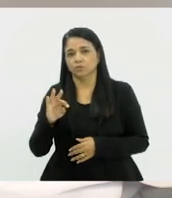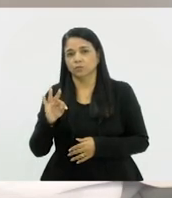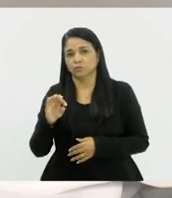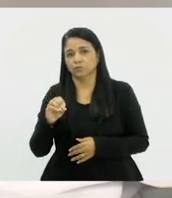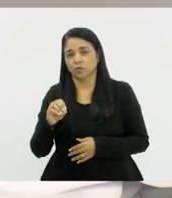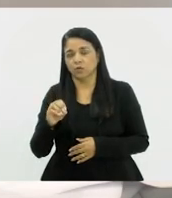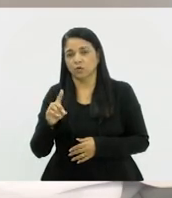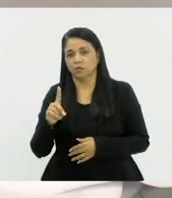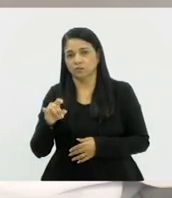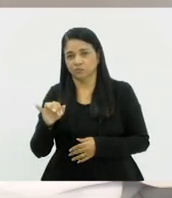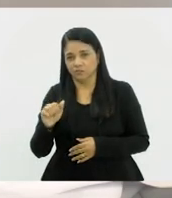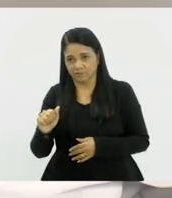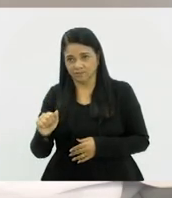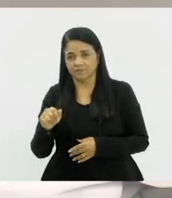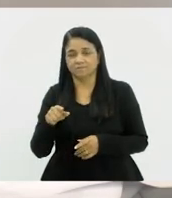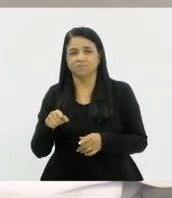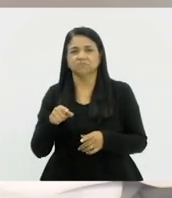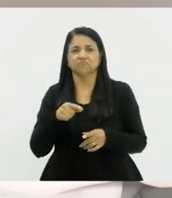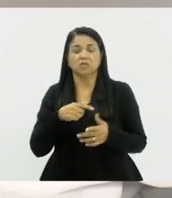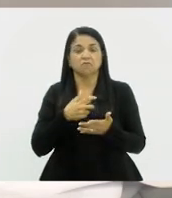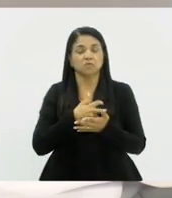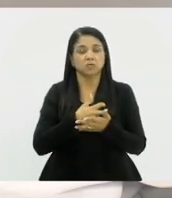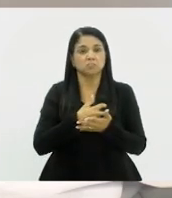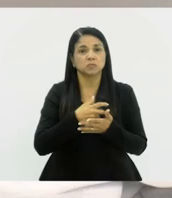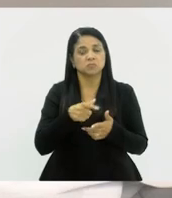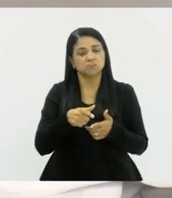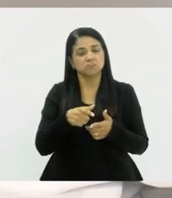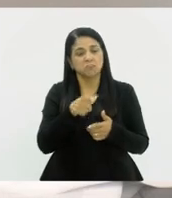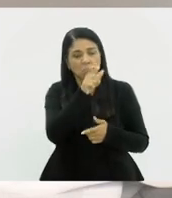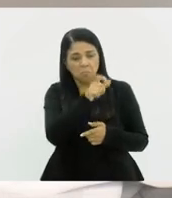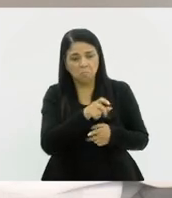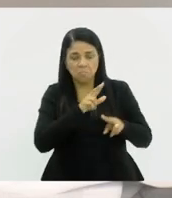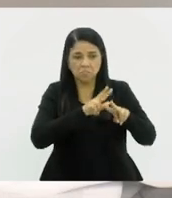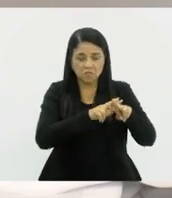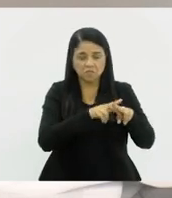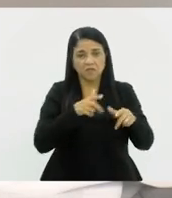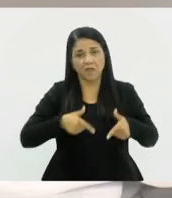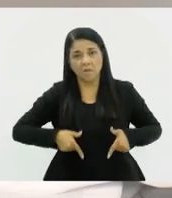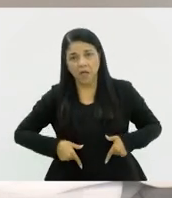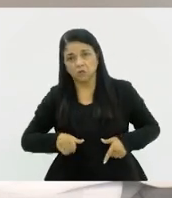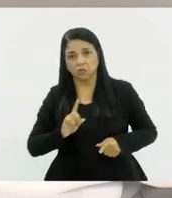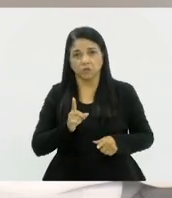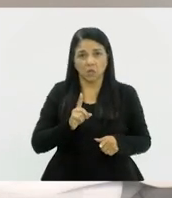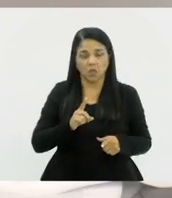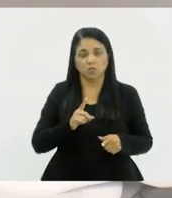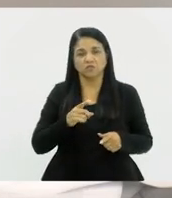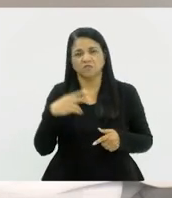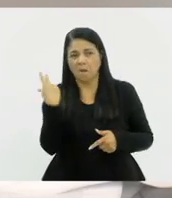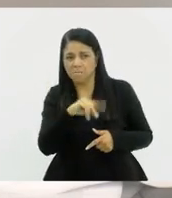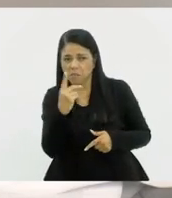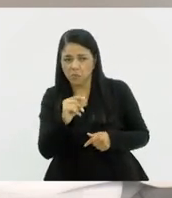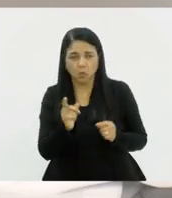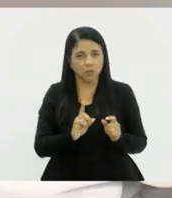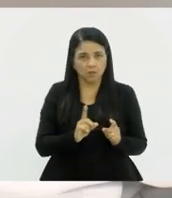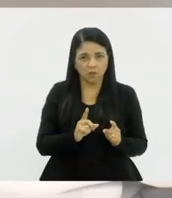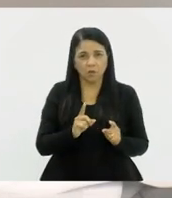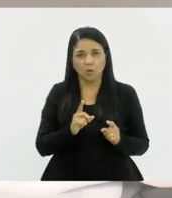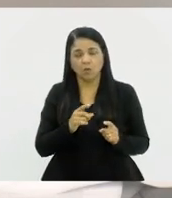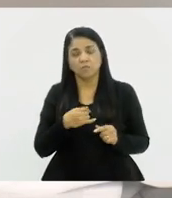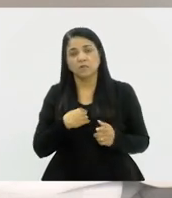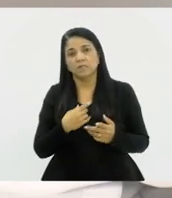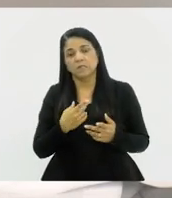Analisa se ele foi torturado ou não se ele tava armado ou não e determina que ele siga preso que